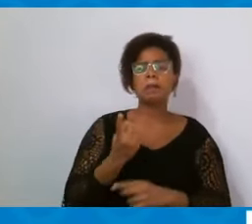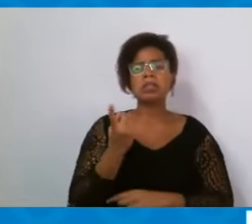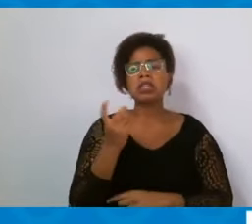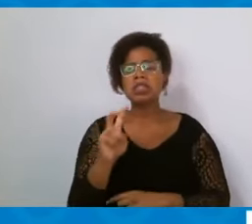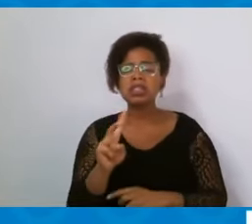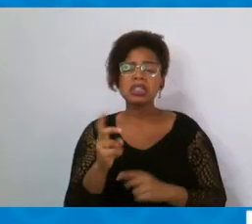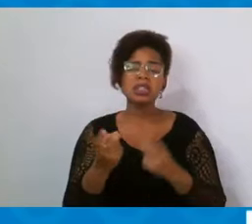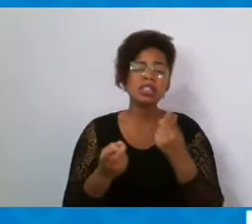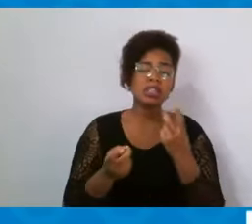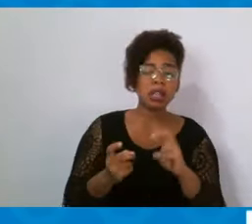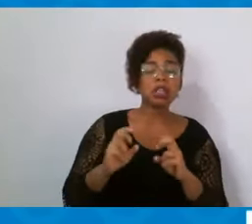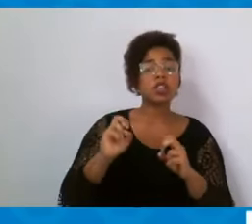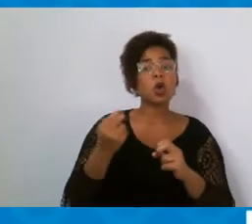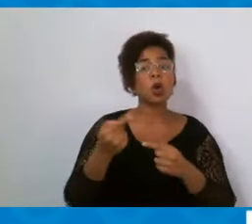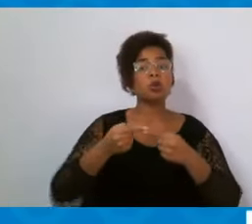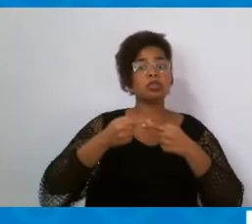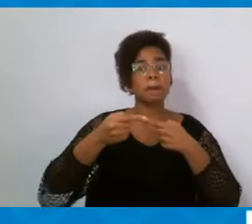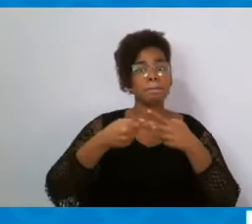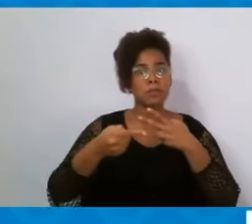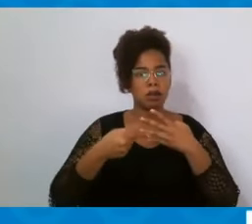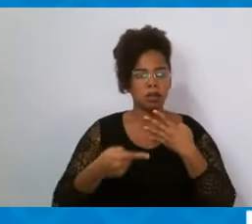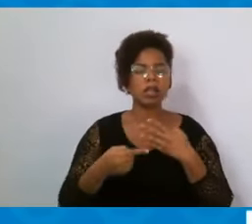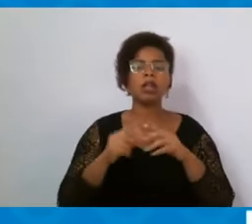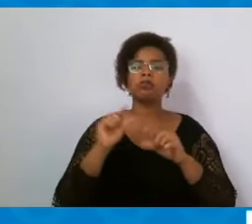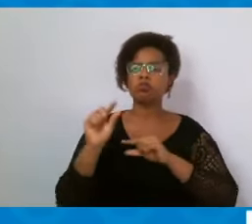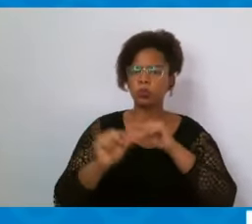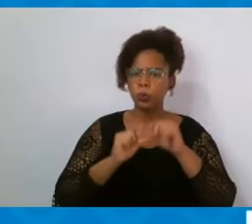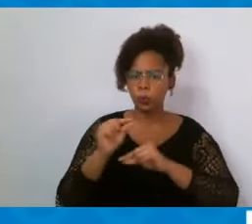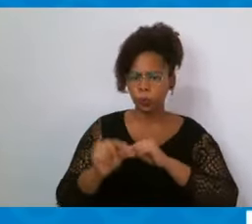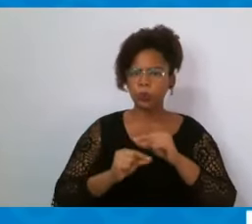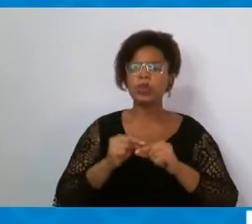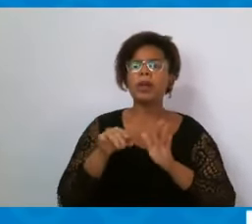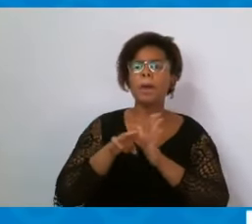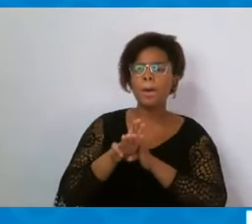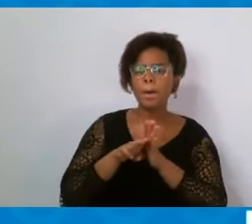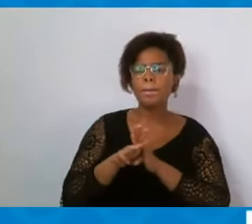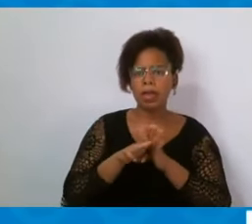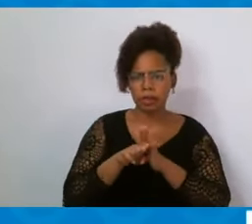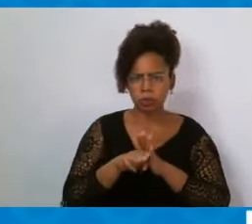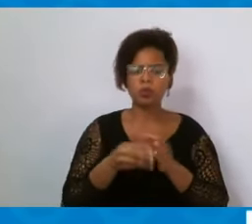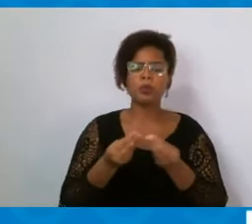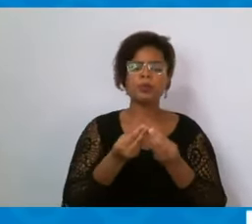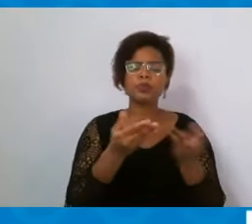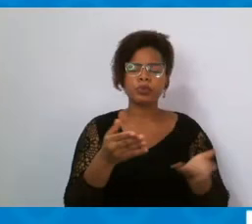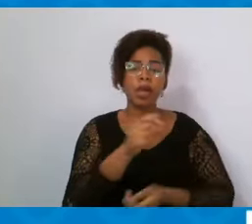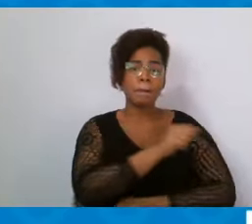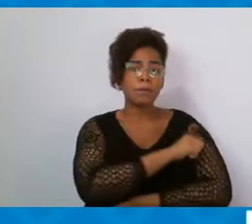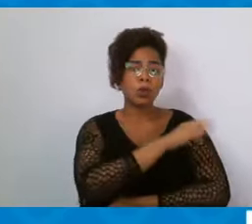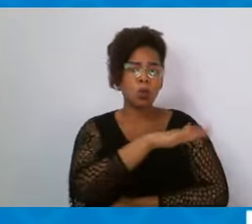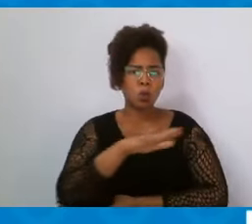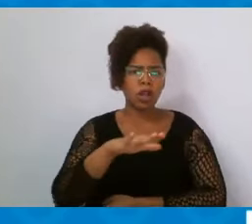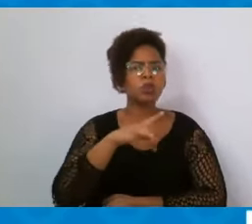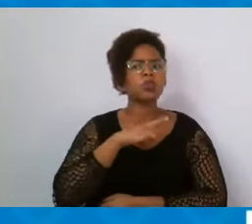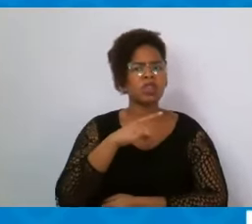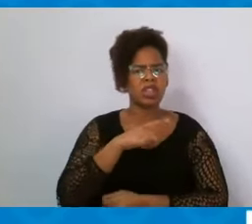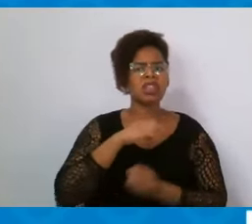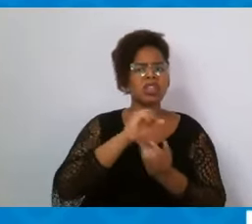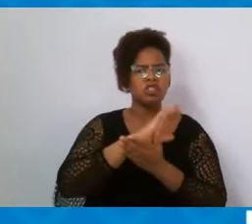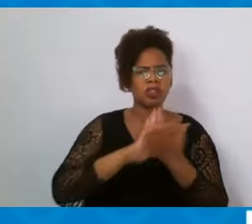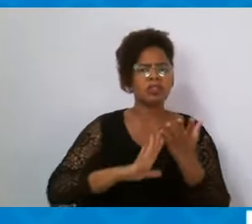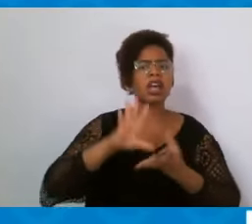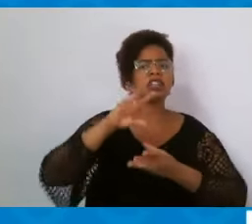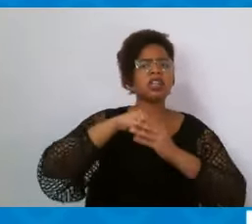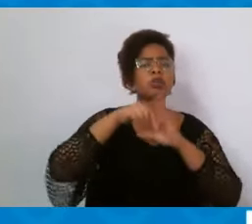um conjunto de questões, de perguntas, que ele tem que responder em times. Esses times são interdisciplinares. No